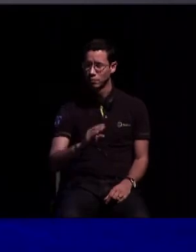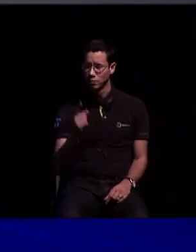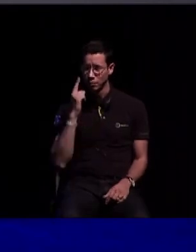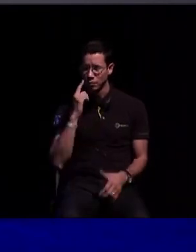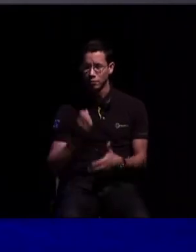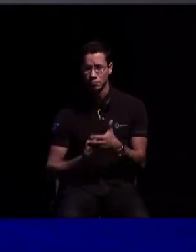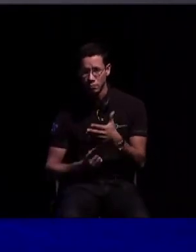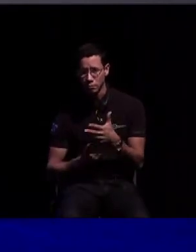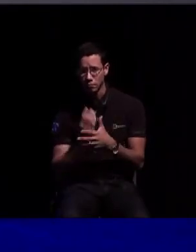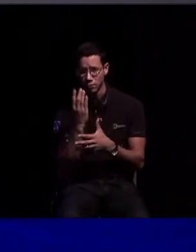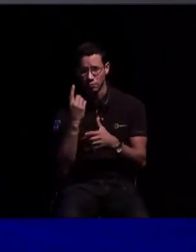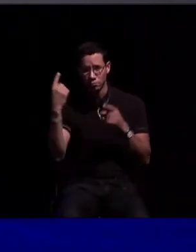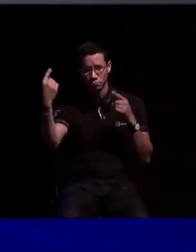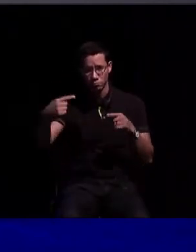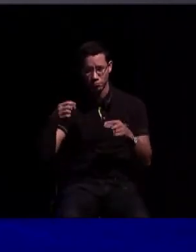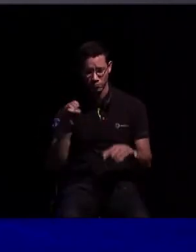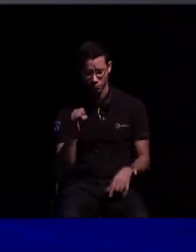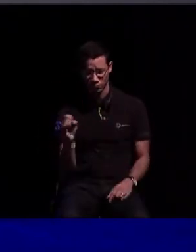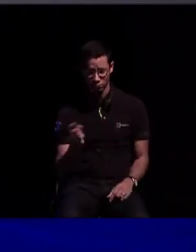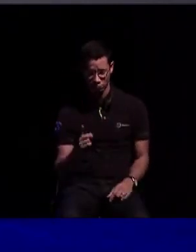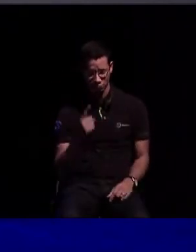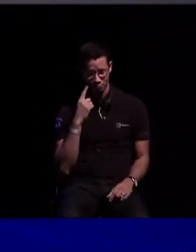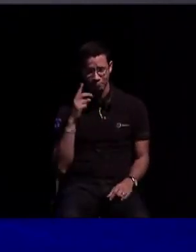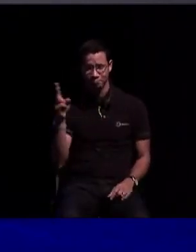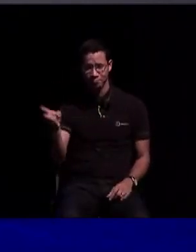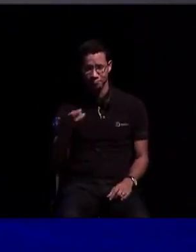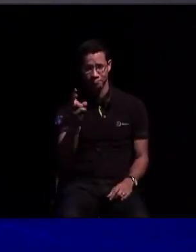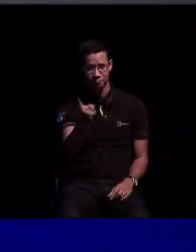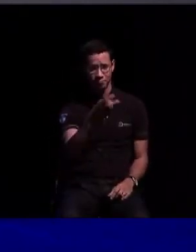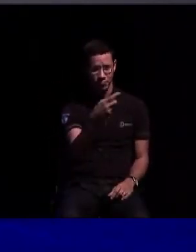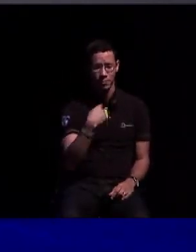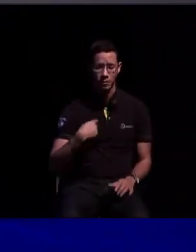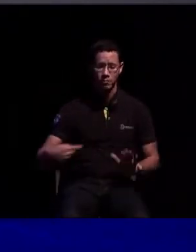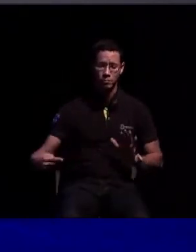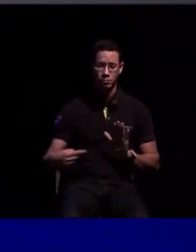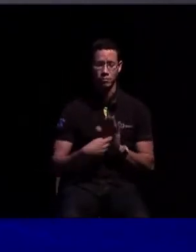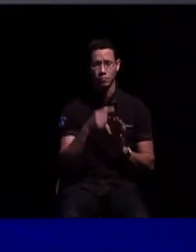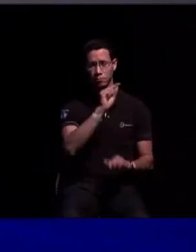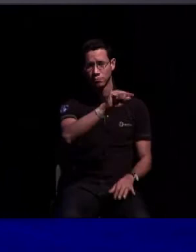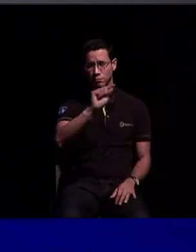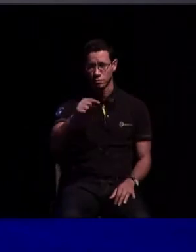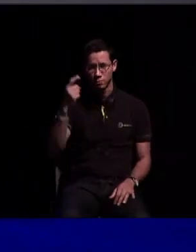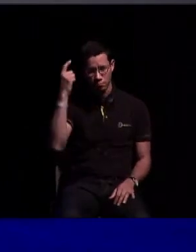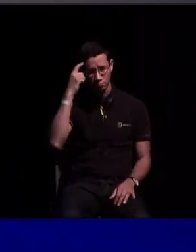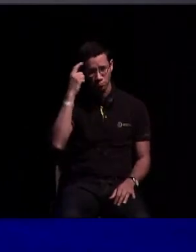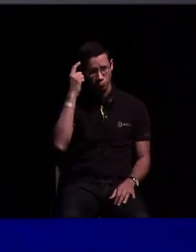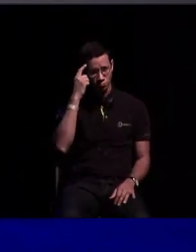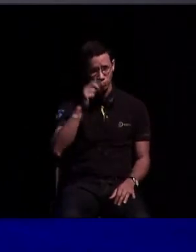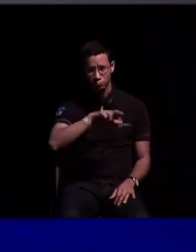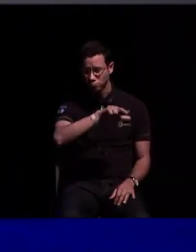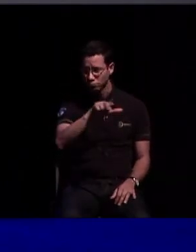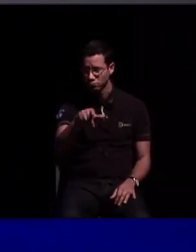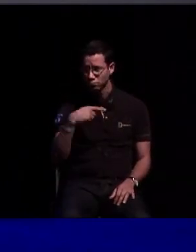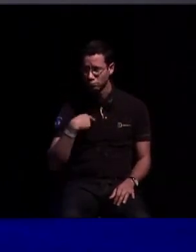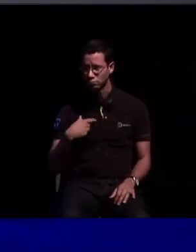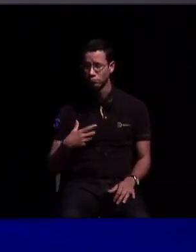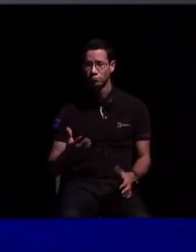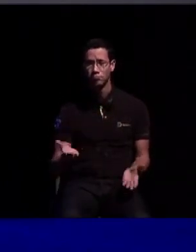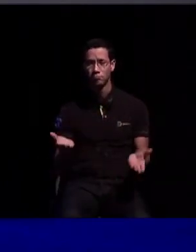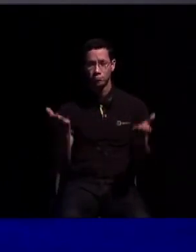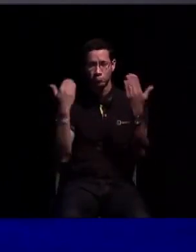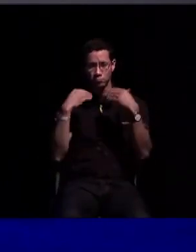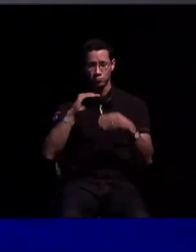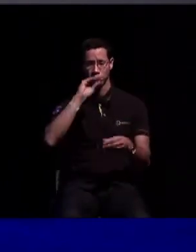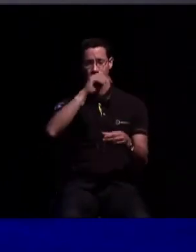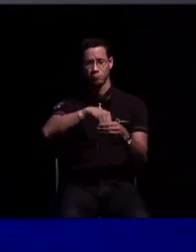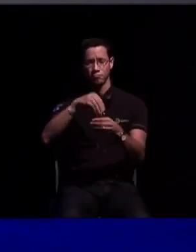consegue ganhar ninguém, né? Quer dizer, ele tem que tocar as consciências individuais a tal ponto que esse mito possa ser